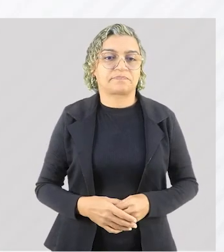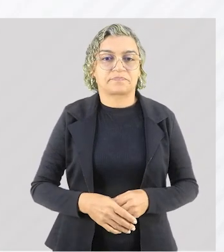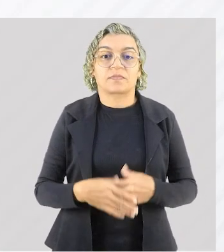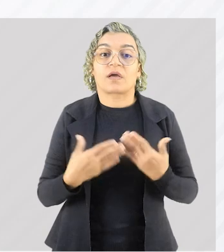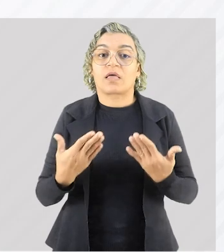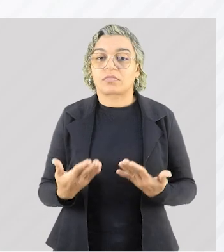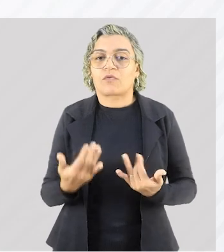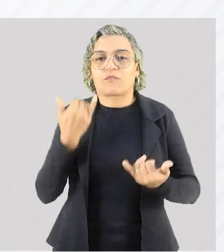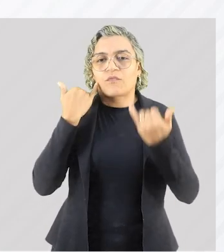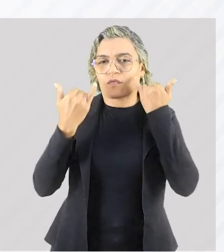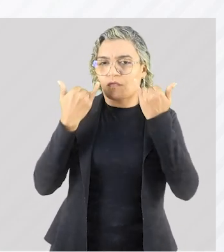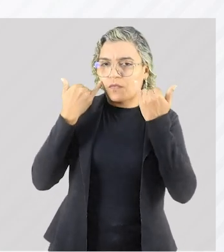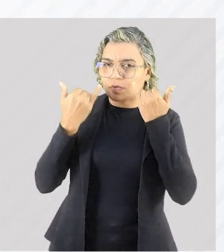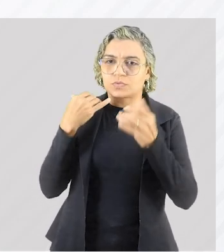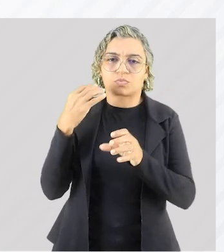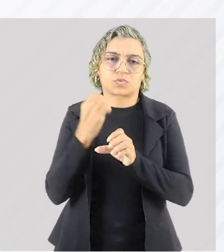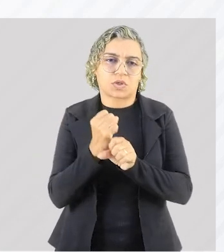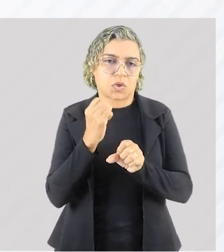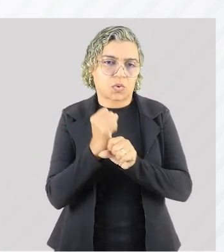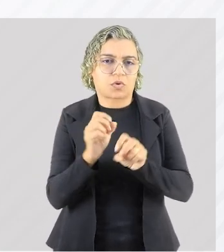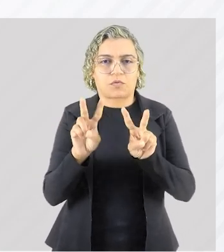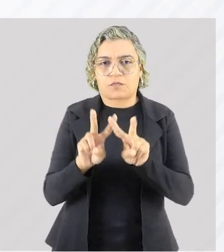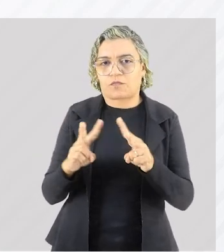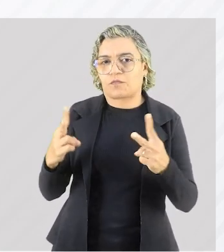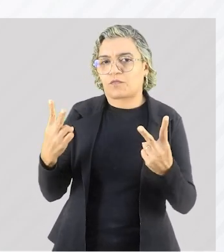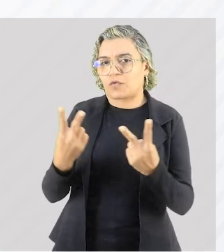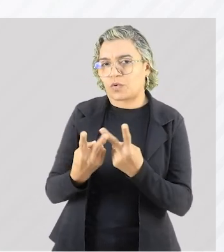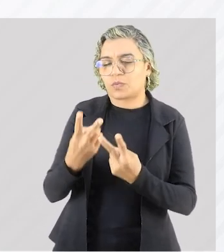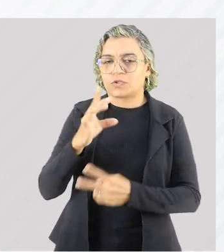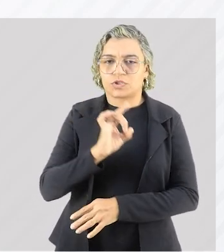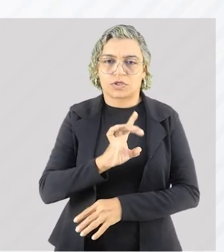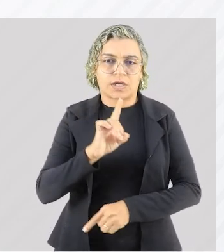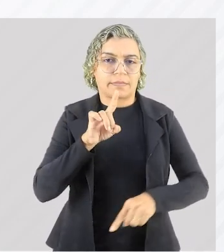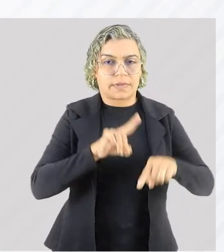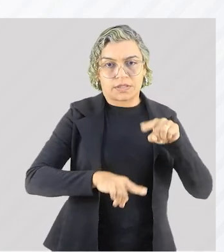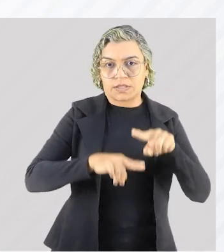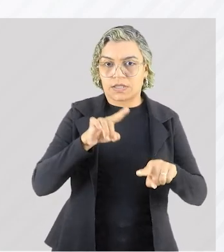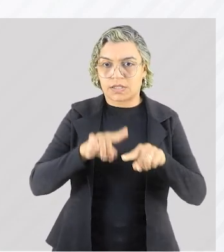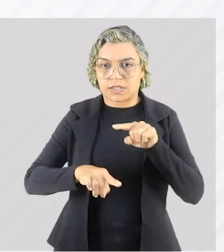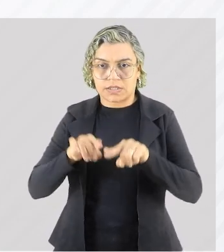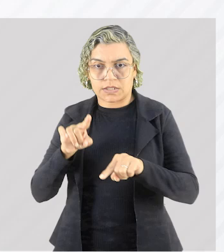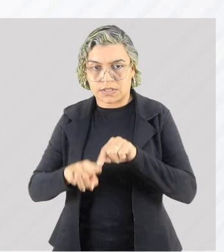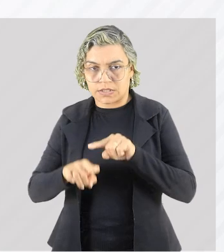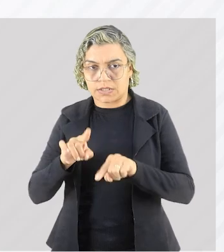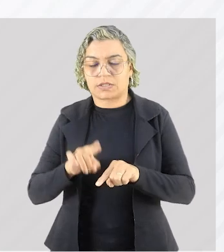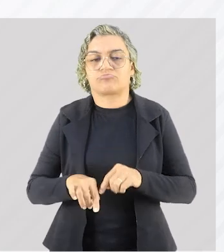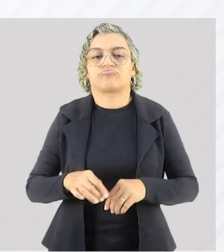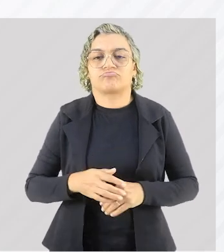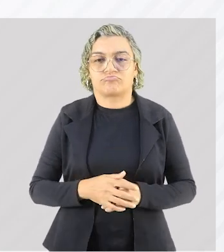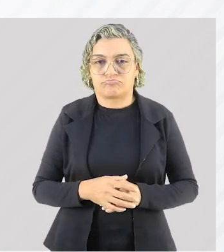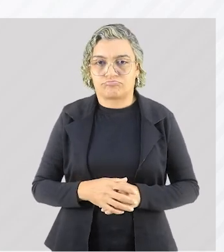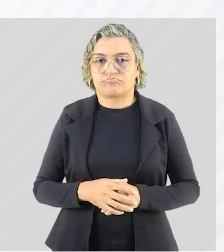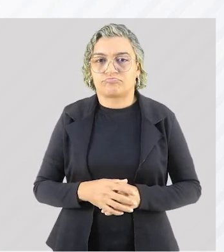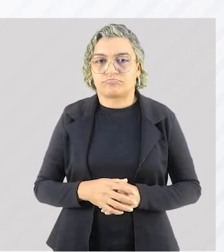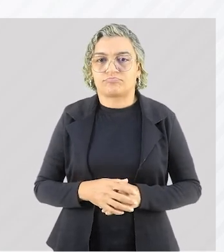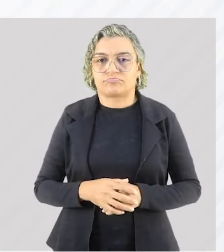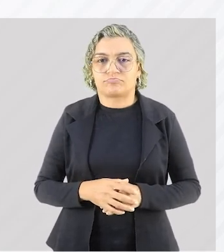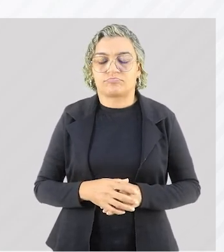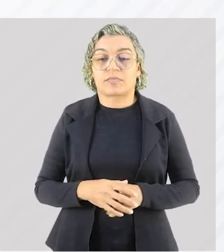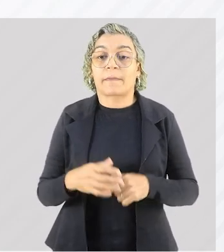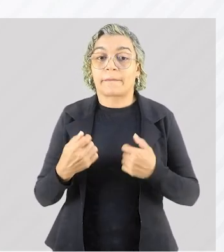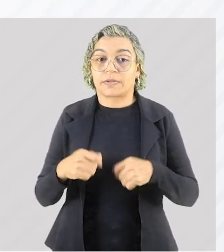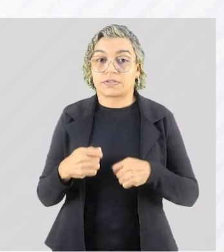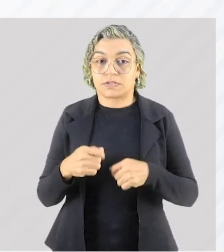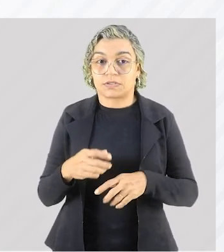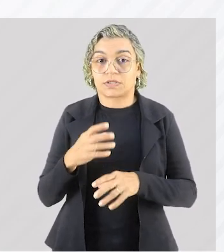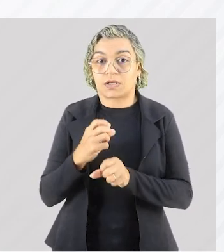Baseado nesta informação, para calcularmos o volume de qualquer corpo regular ou irregular,